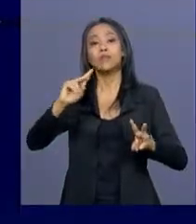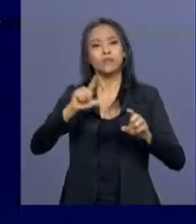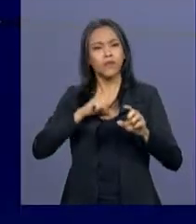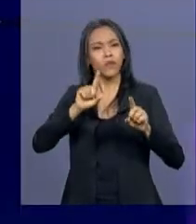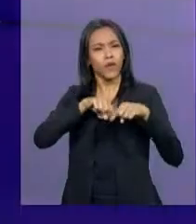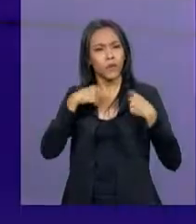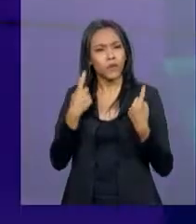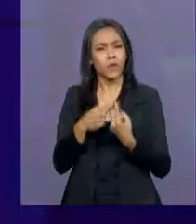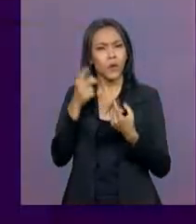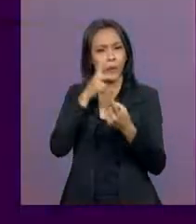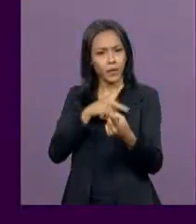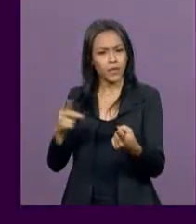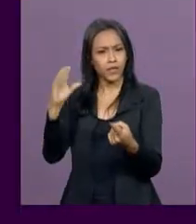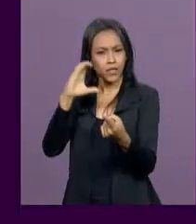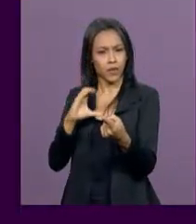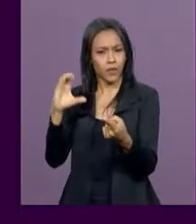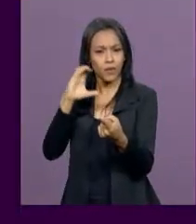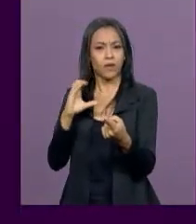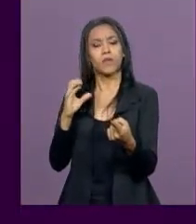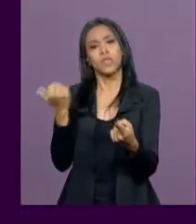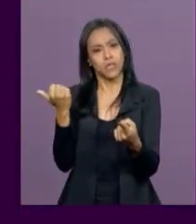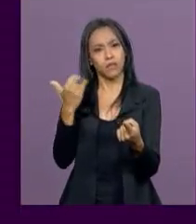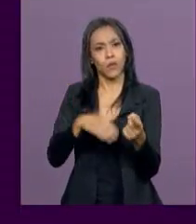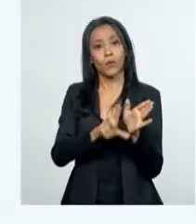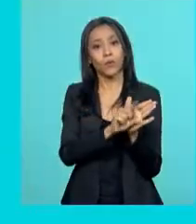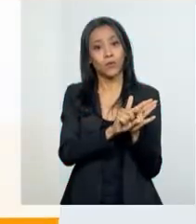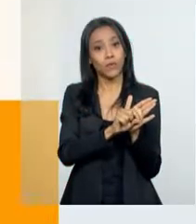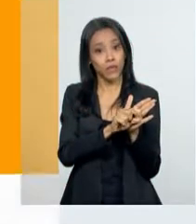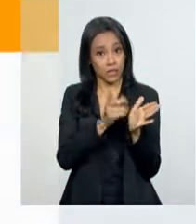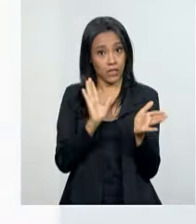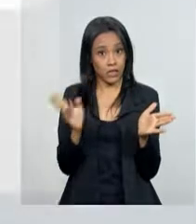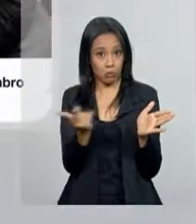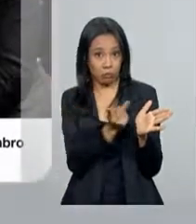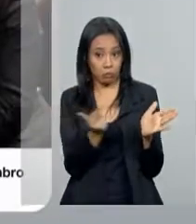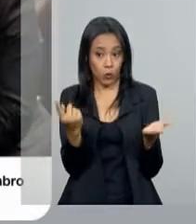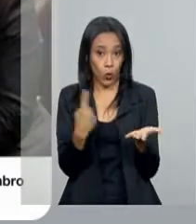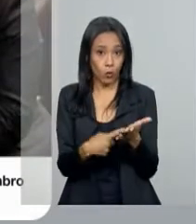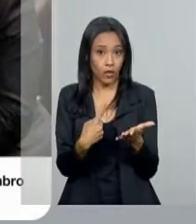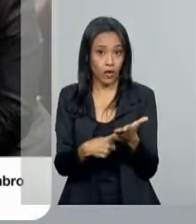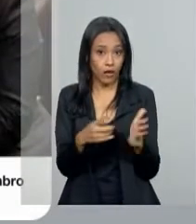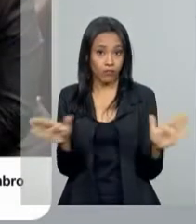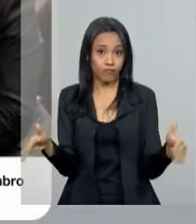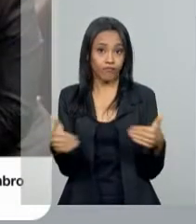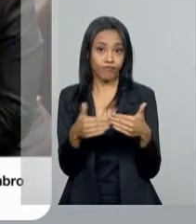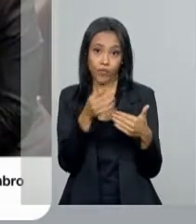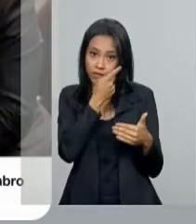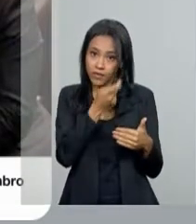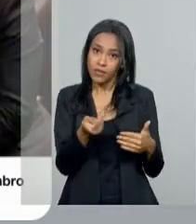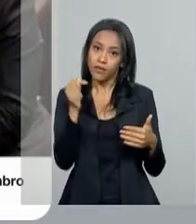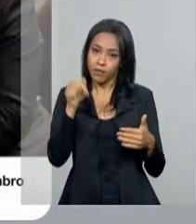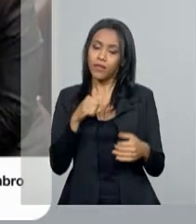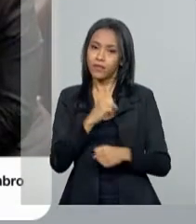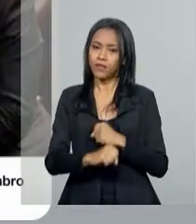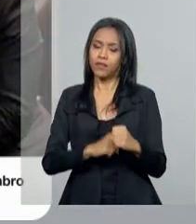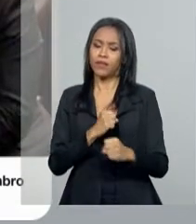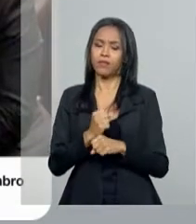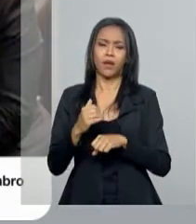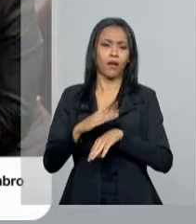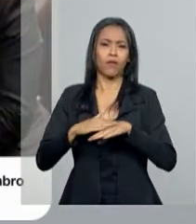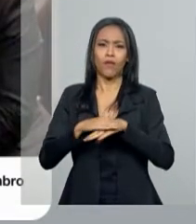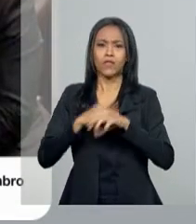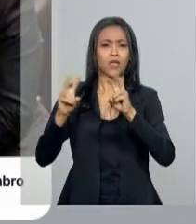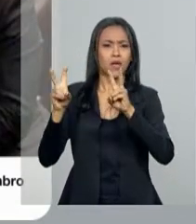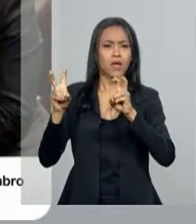Colômbia e pelo Twitter disse que no encontro eles combinaram uma visita bilateral ainda este ano para tratar de segurança